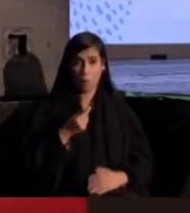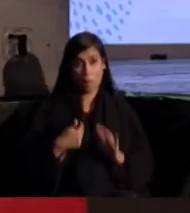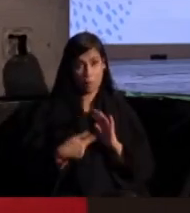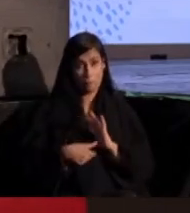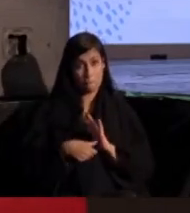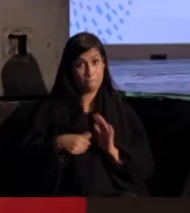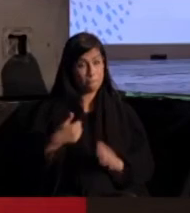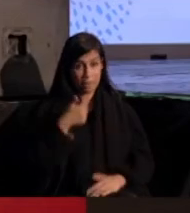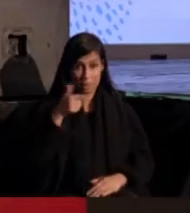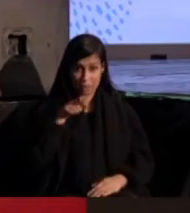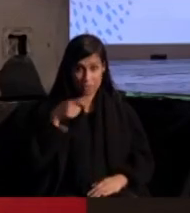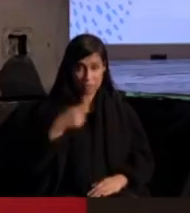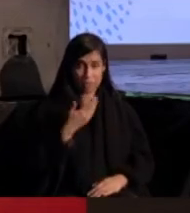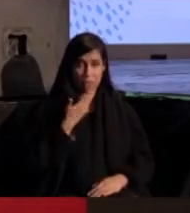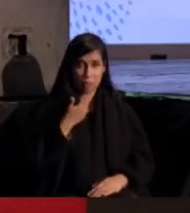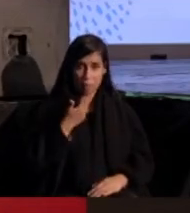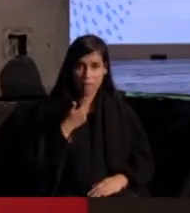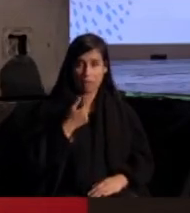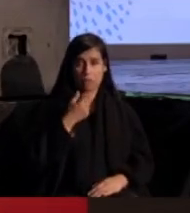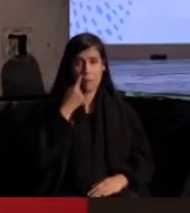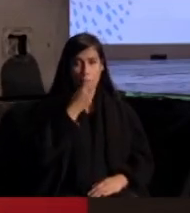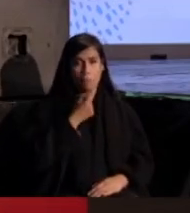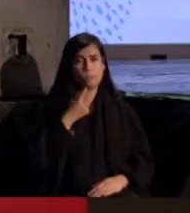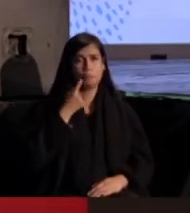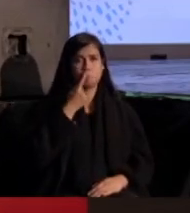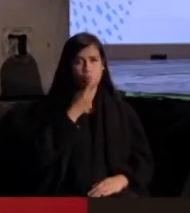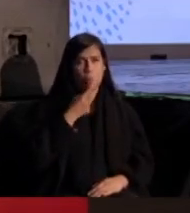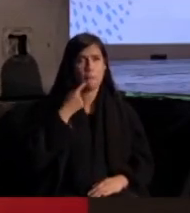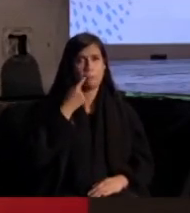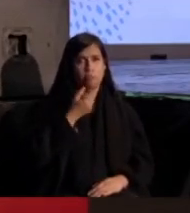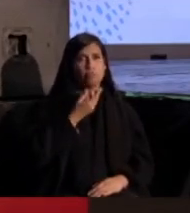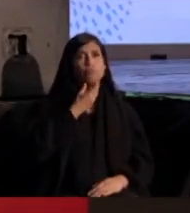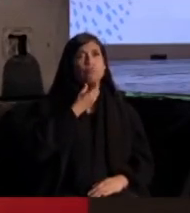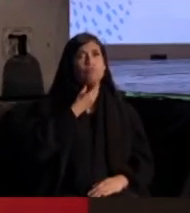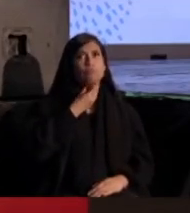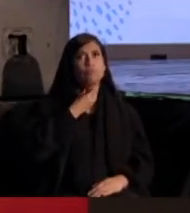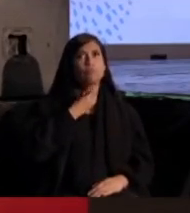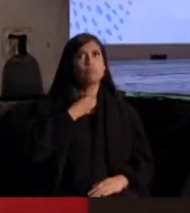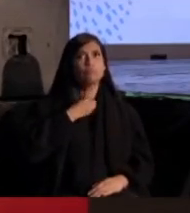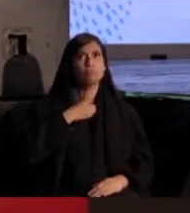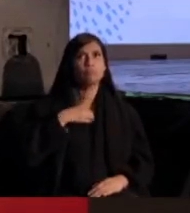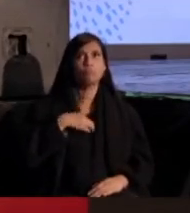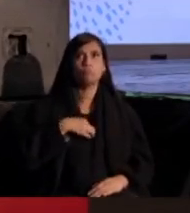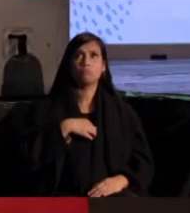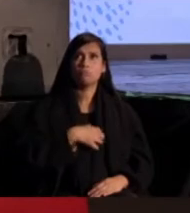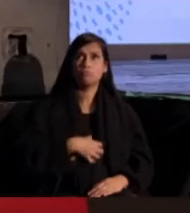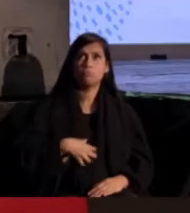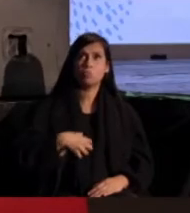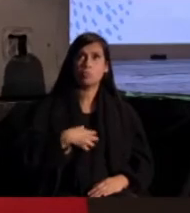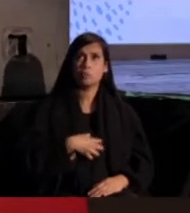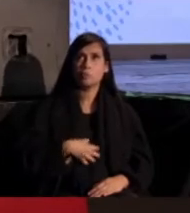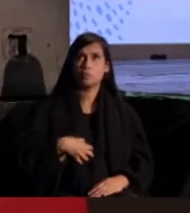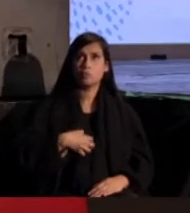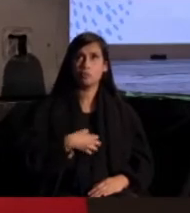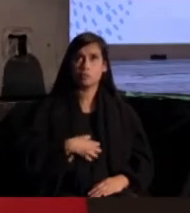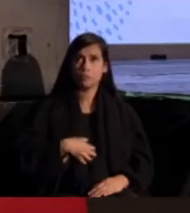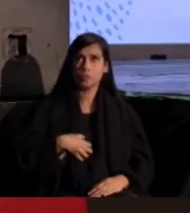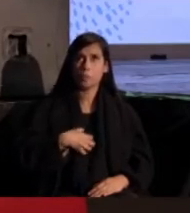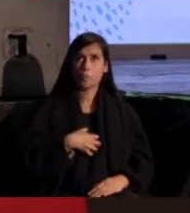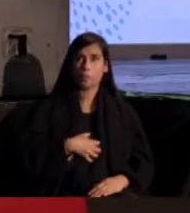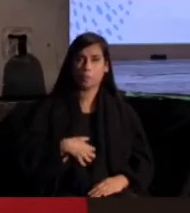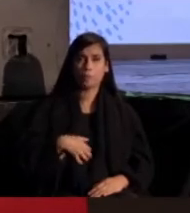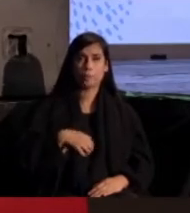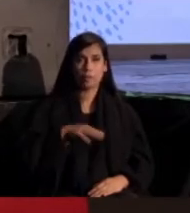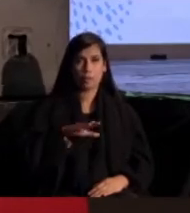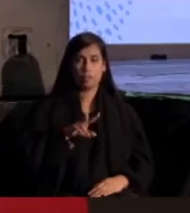É uma colocação interessante de pensar. E pensar que na anatomia a boca é formada por vísceras, né? E quando